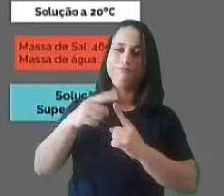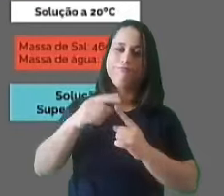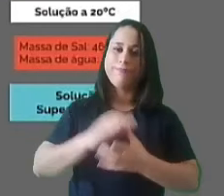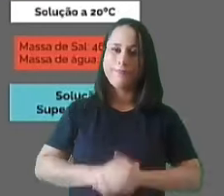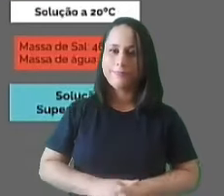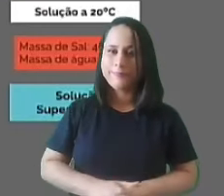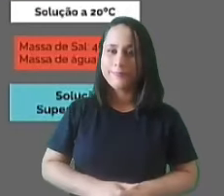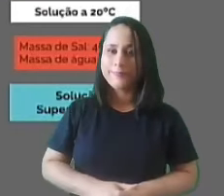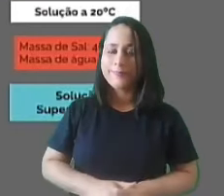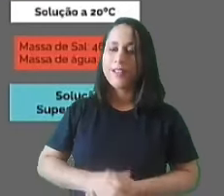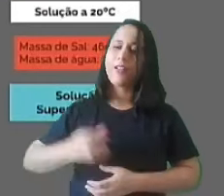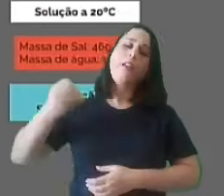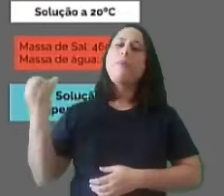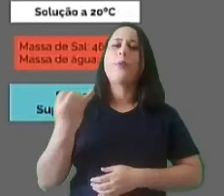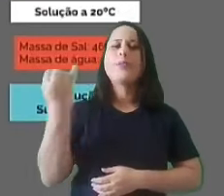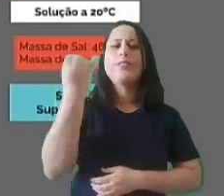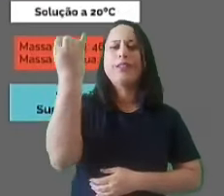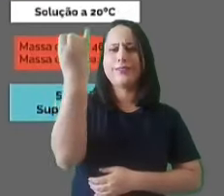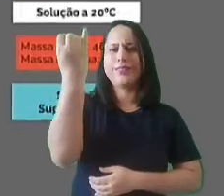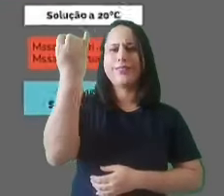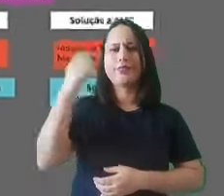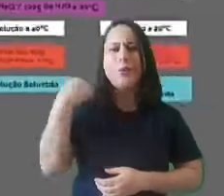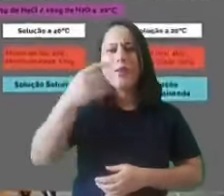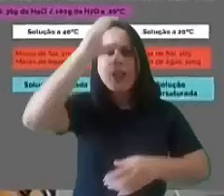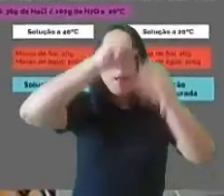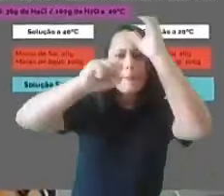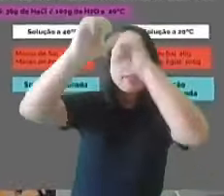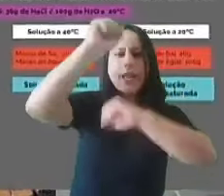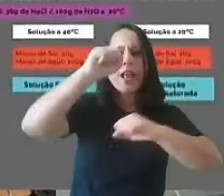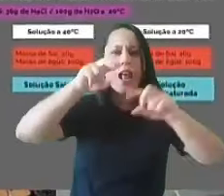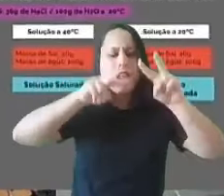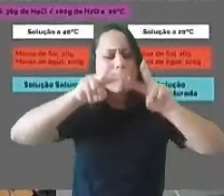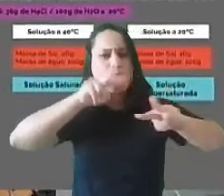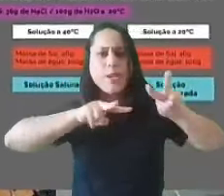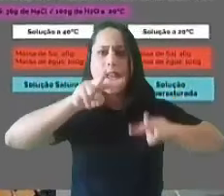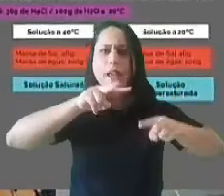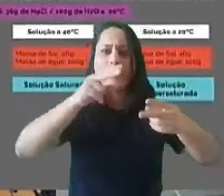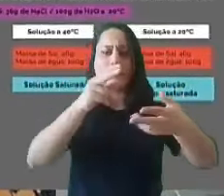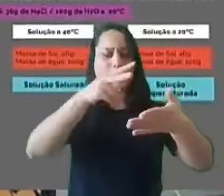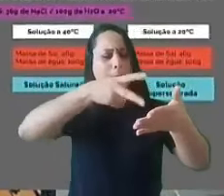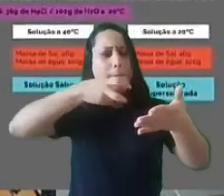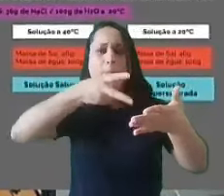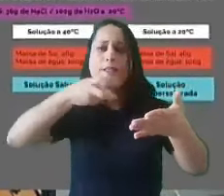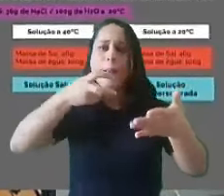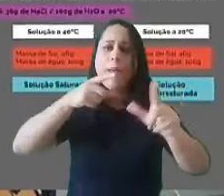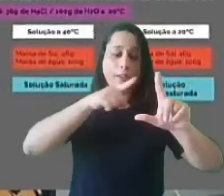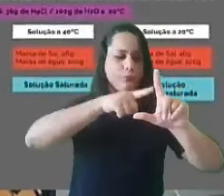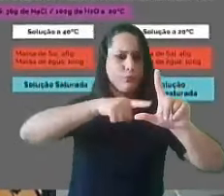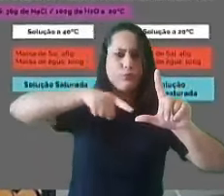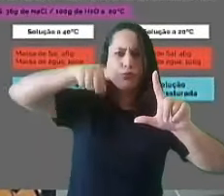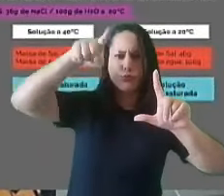terá uma solução supersaturada. O mel, geralmente, é um exemplo de